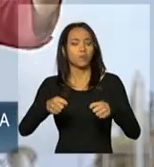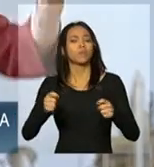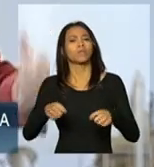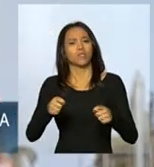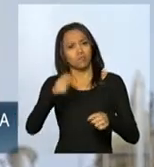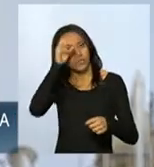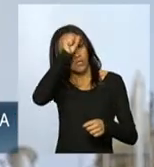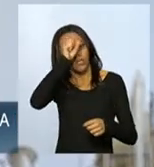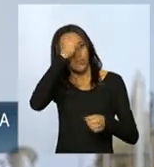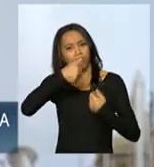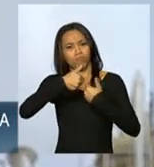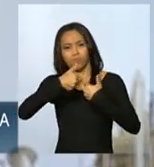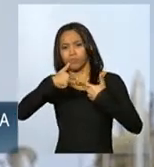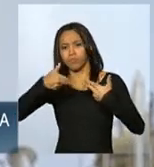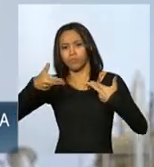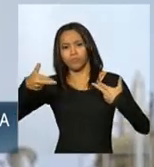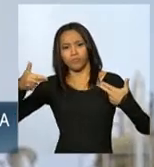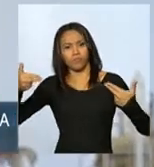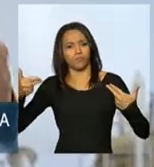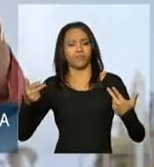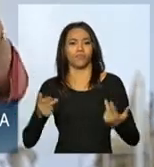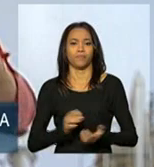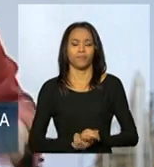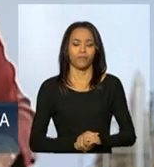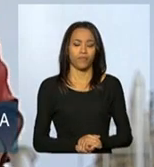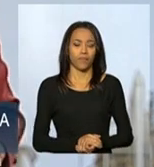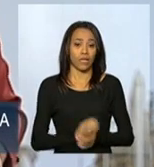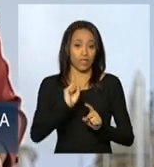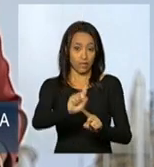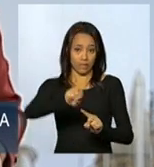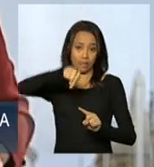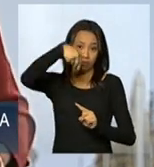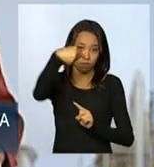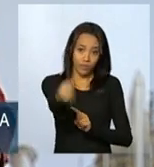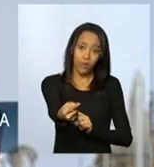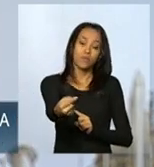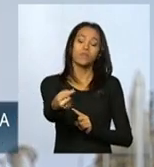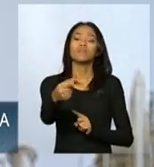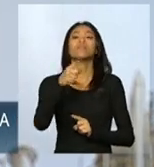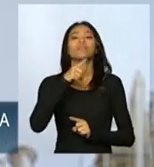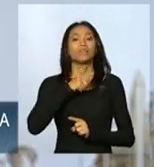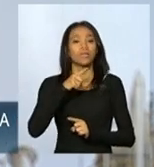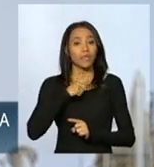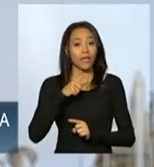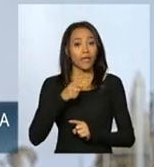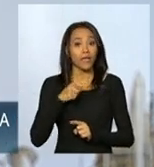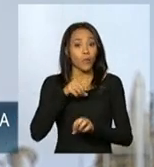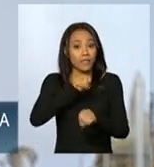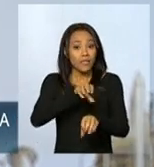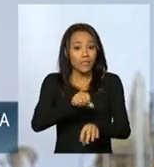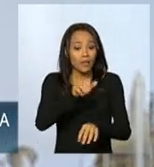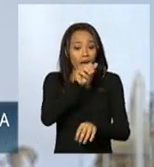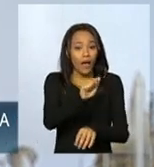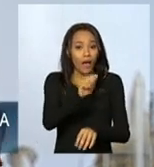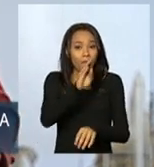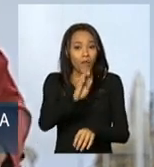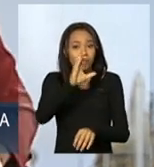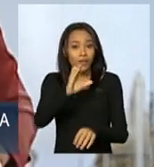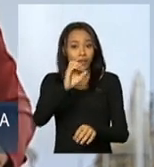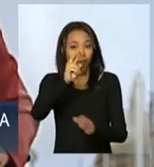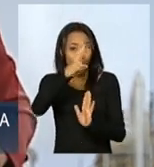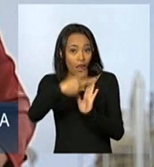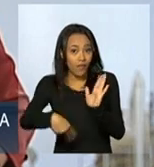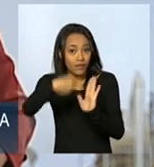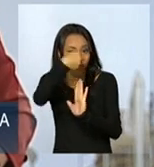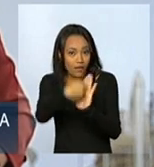condições de realizar todo o seu potencial. Depois, tem alfabetização na idade certa.